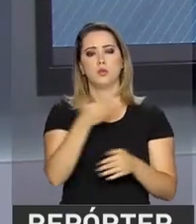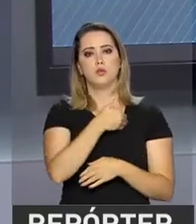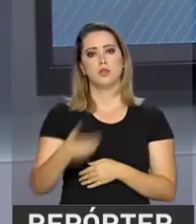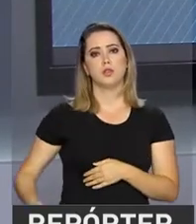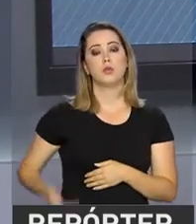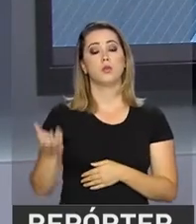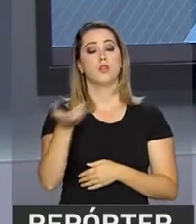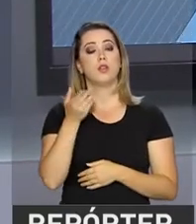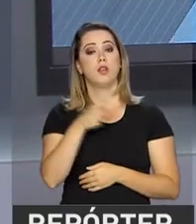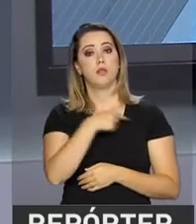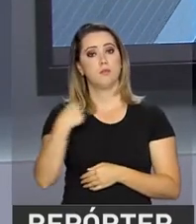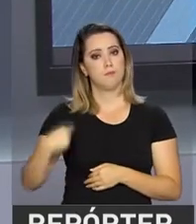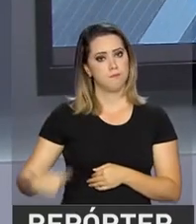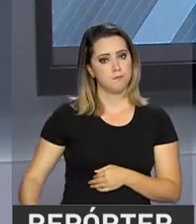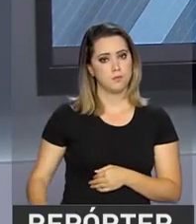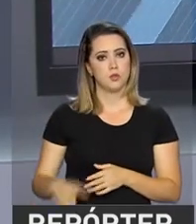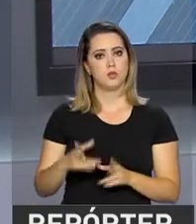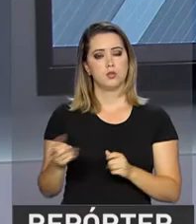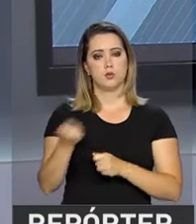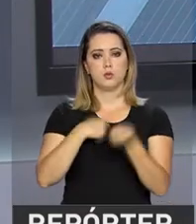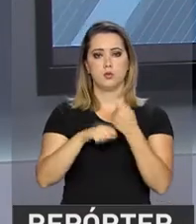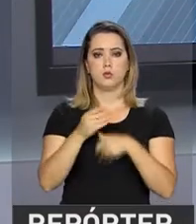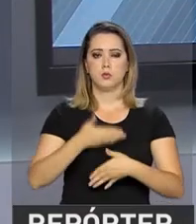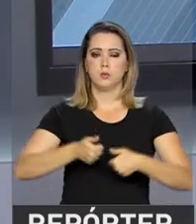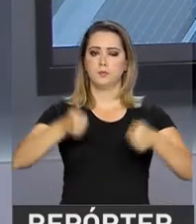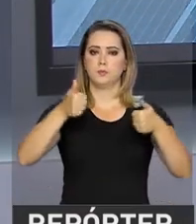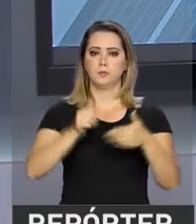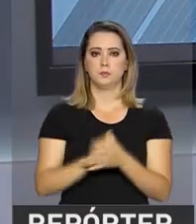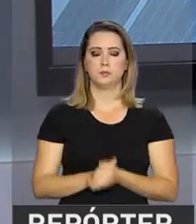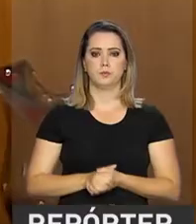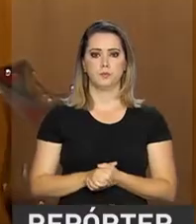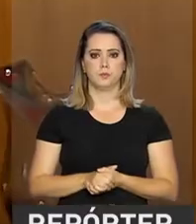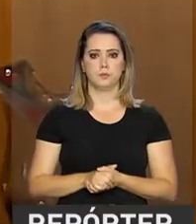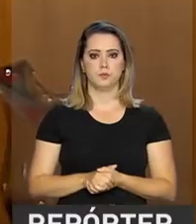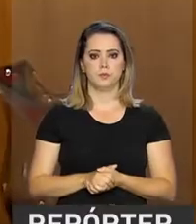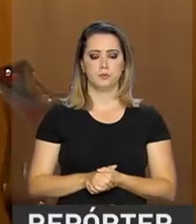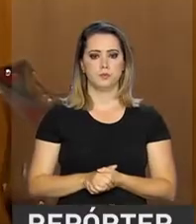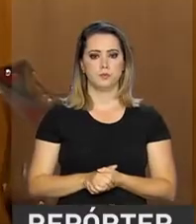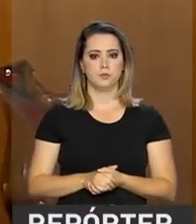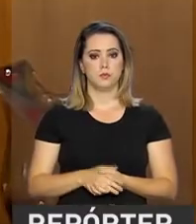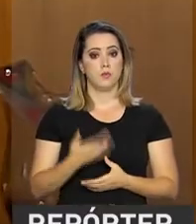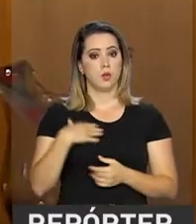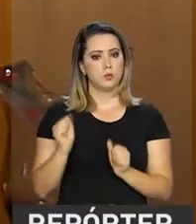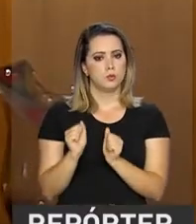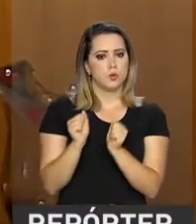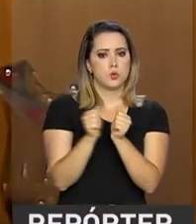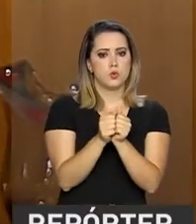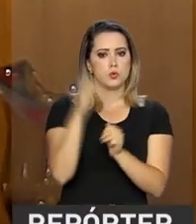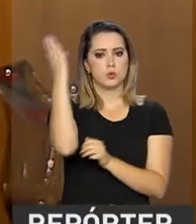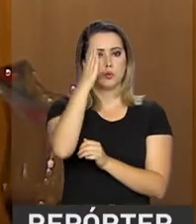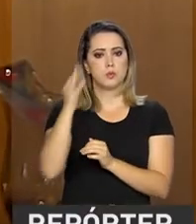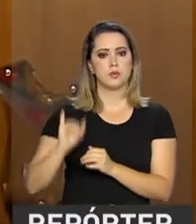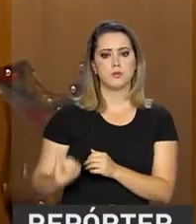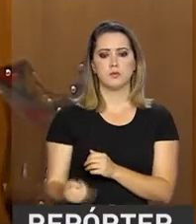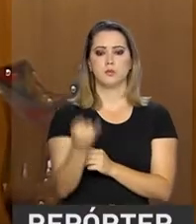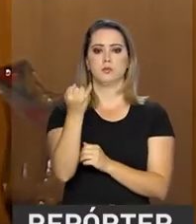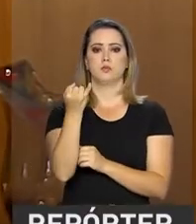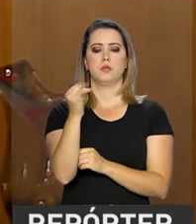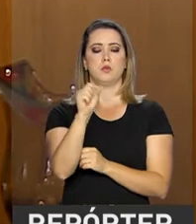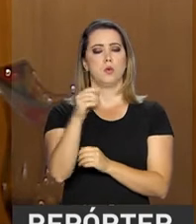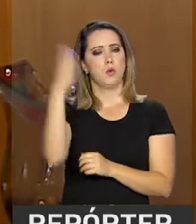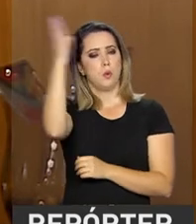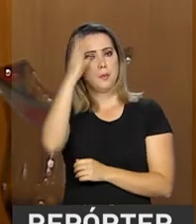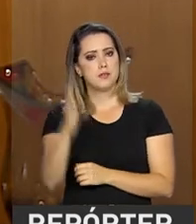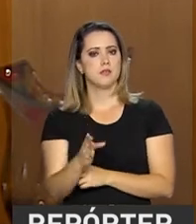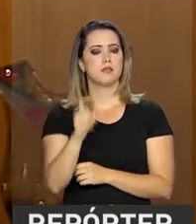no exterior para fortalecer a economia levo comigo um brasil de oportunidades um